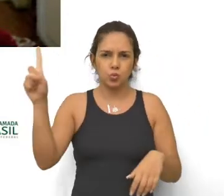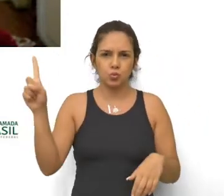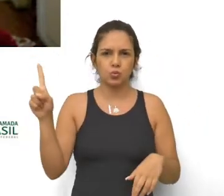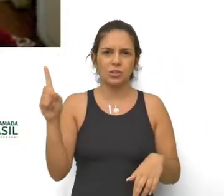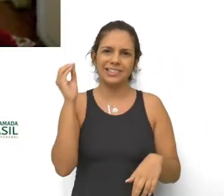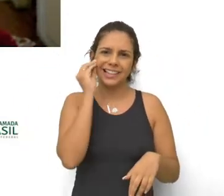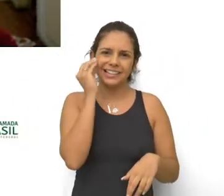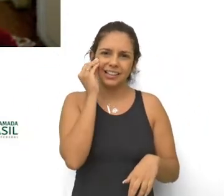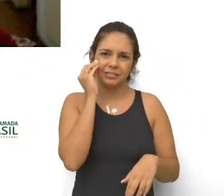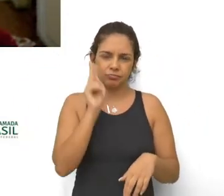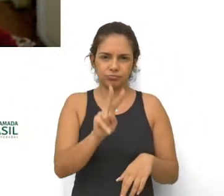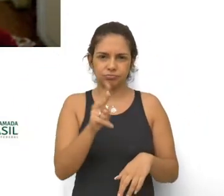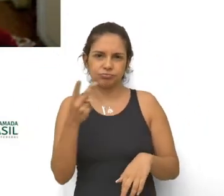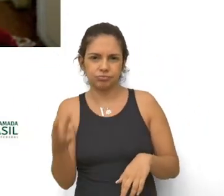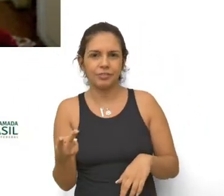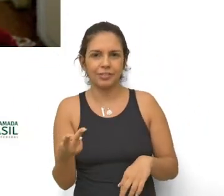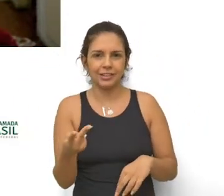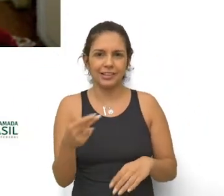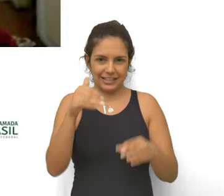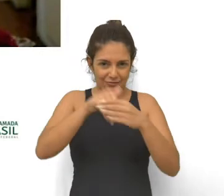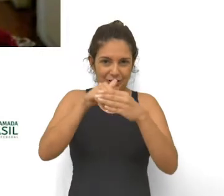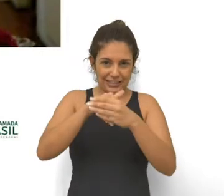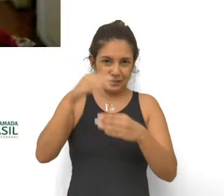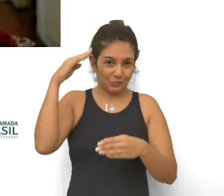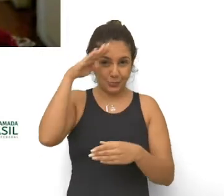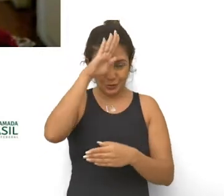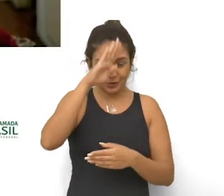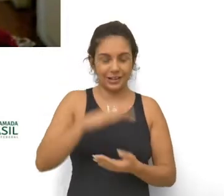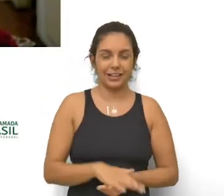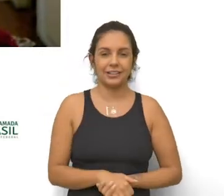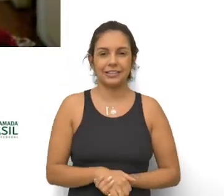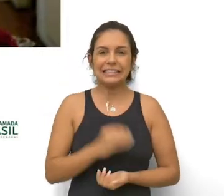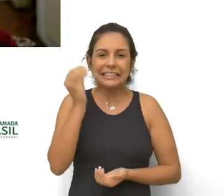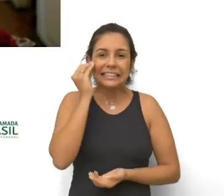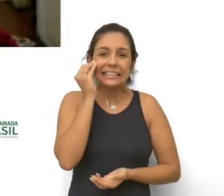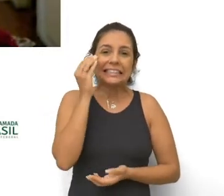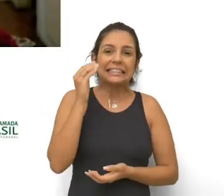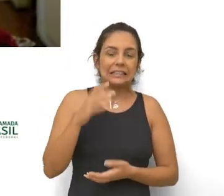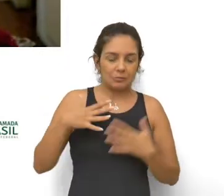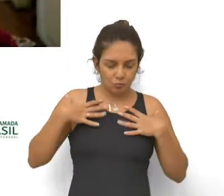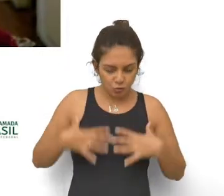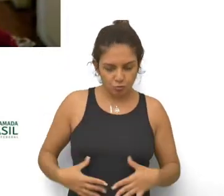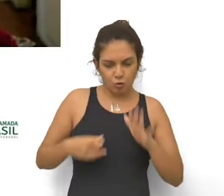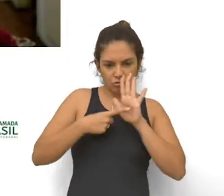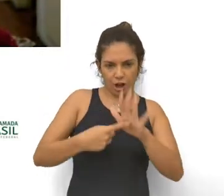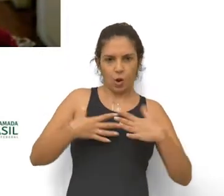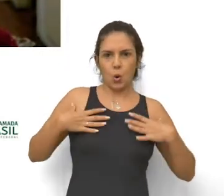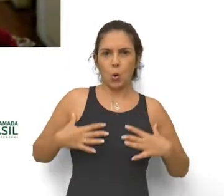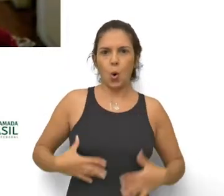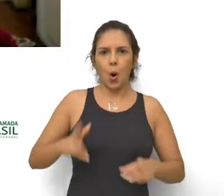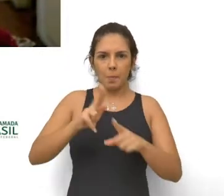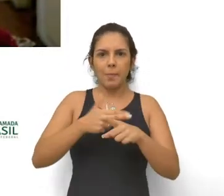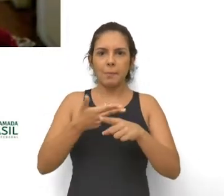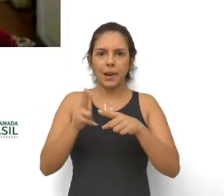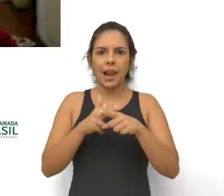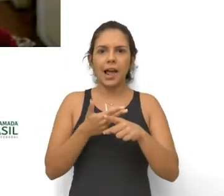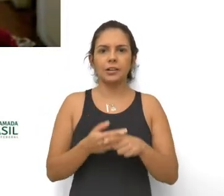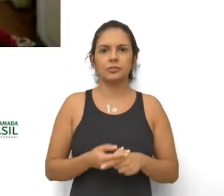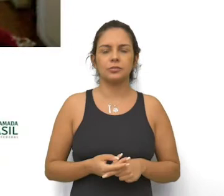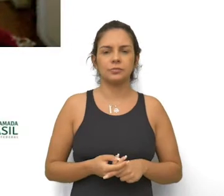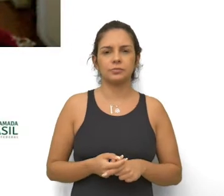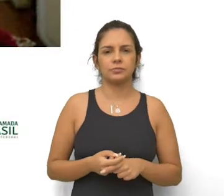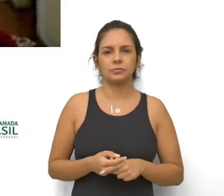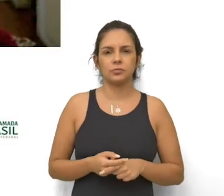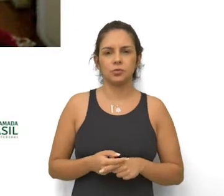de tentar reverter aquela eleição, não é? Expondo os seus corpos, inclusive, em uma atitude